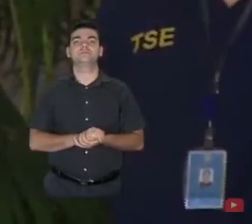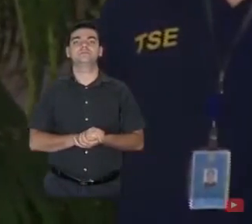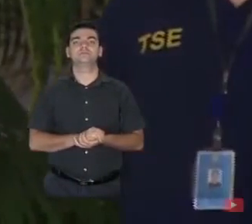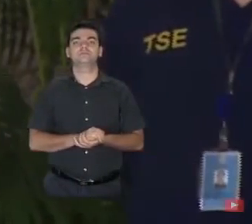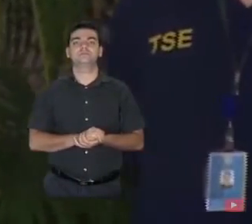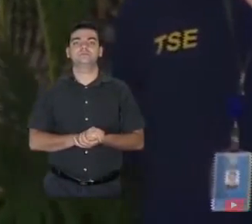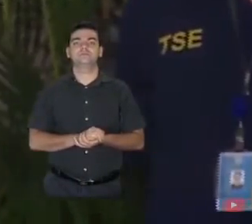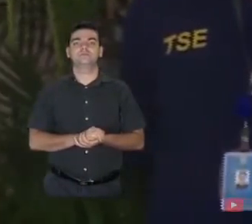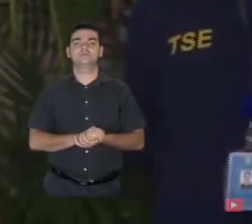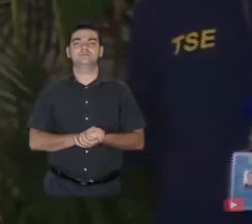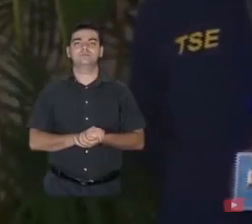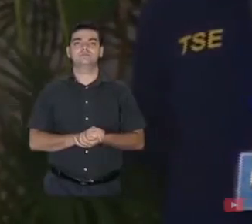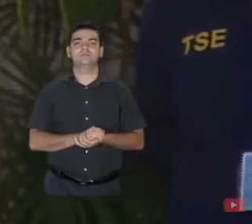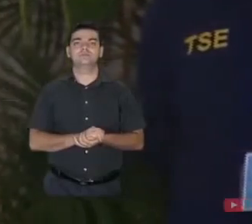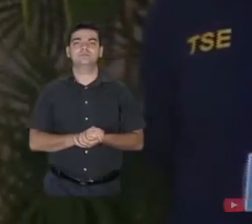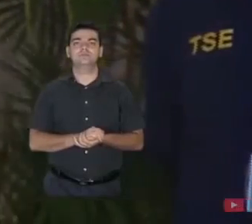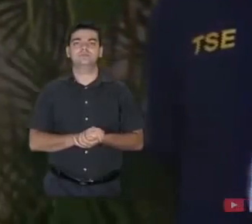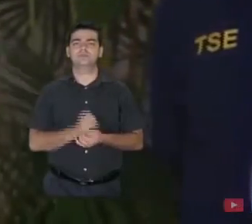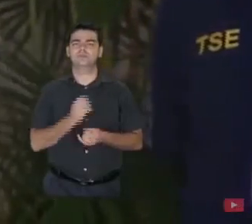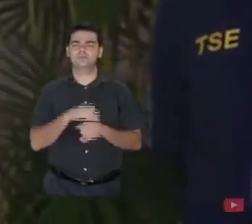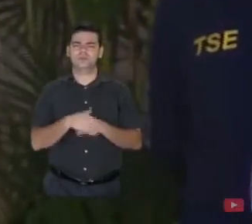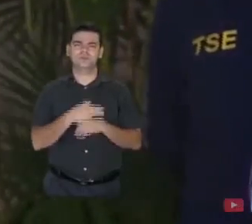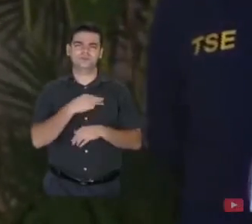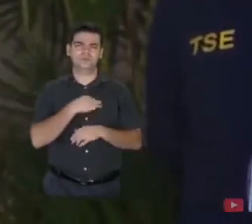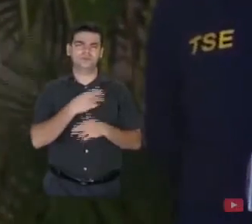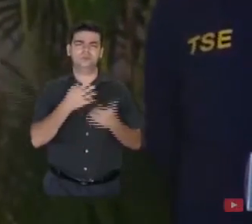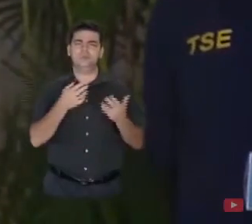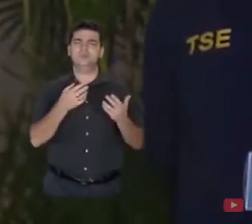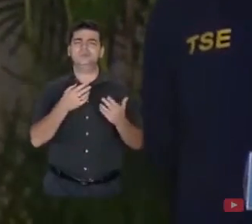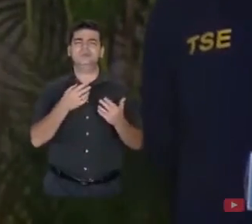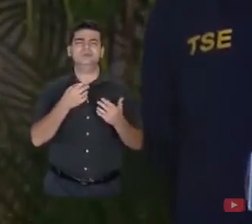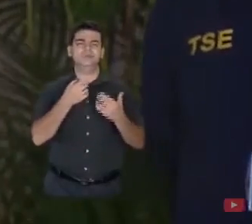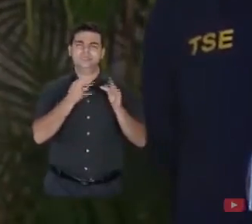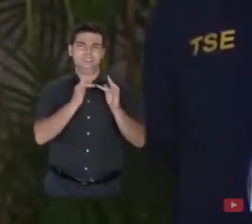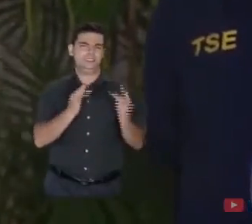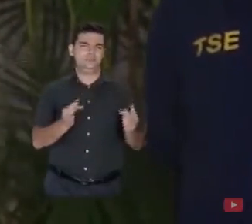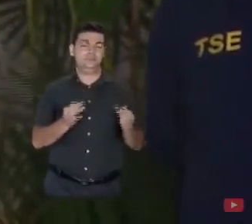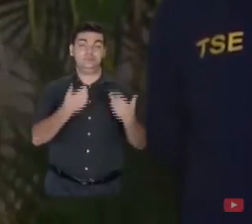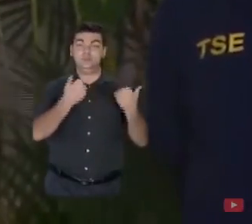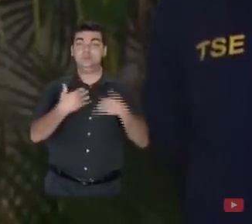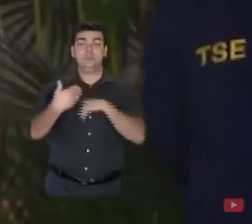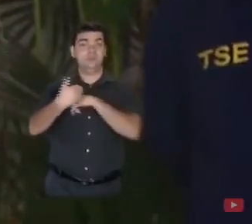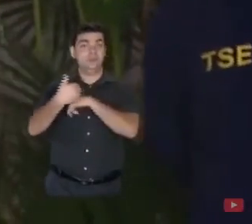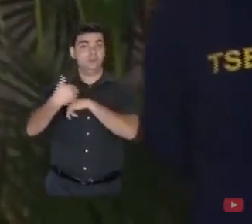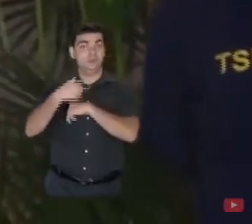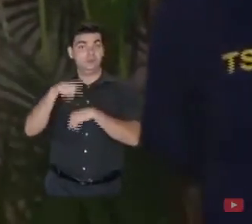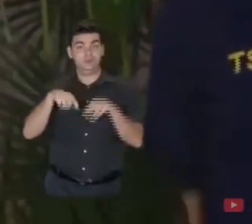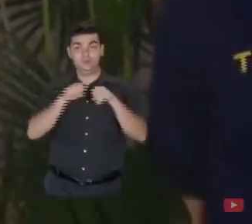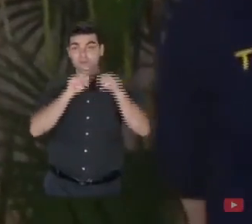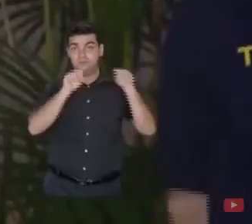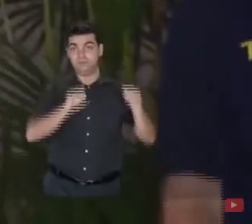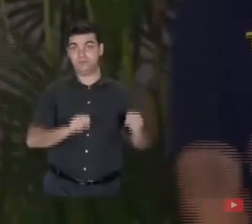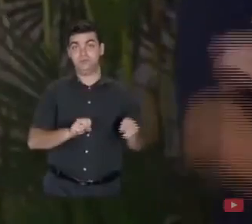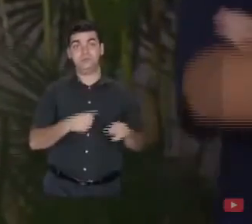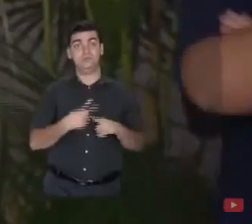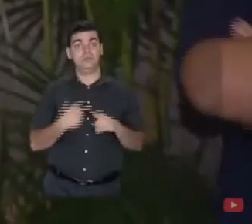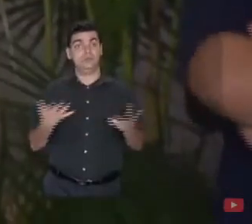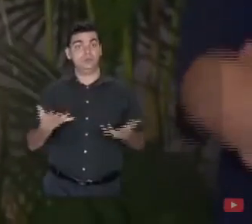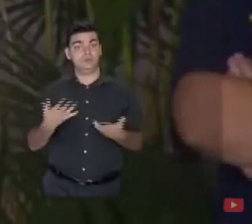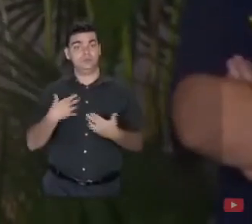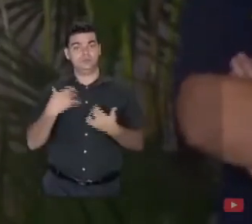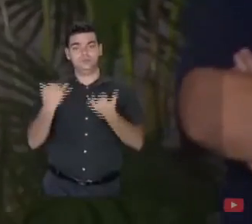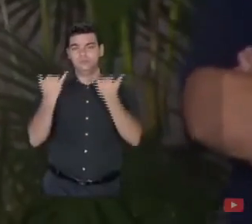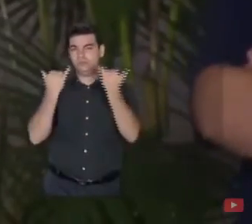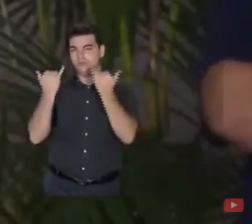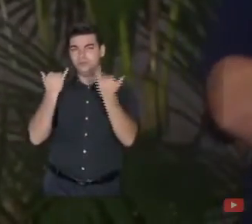Boa noite, ministro. Eu gostaria só de um esclarecimento sobre essa questão dos ataques aos sistemas, né? Hoje a gente teve notícia